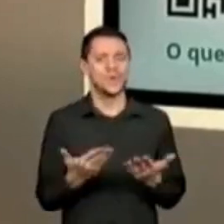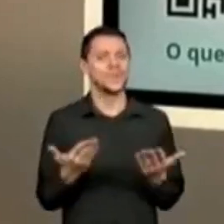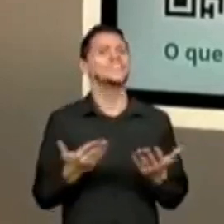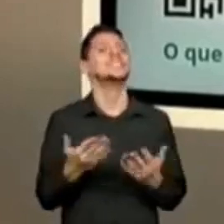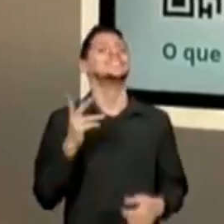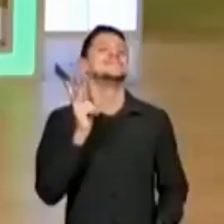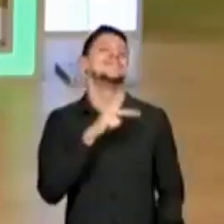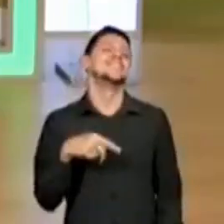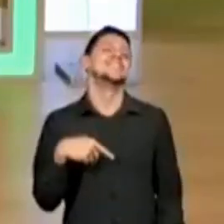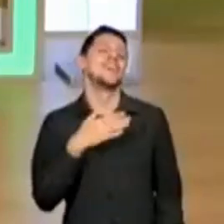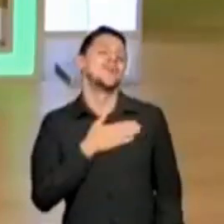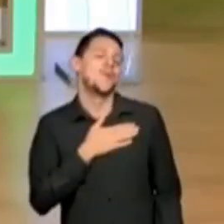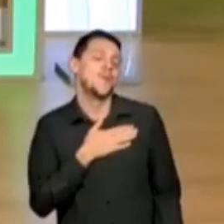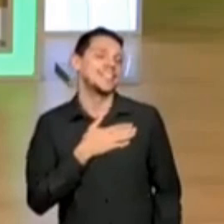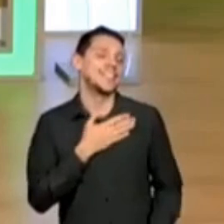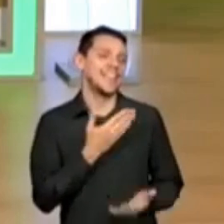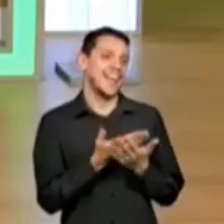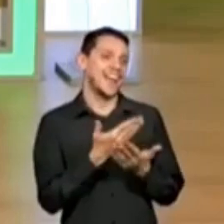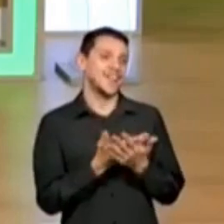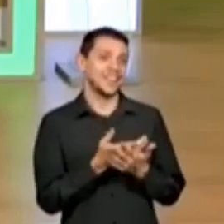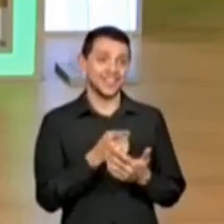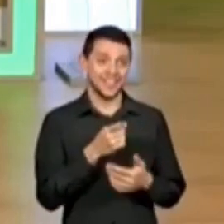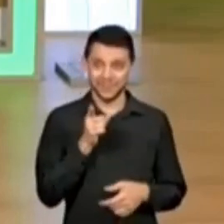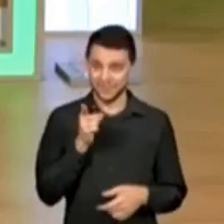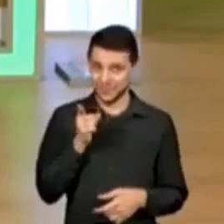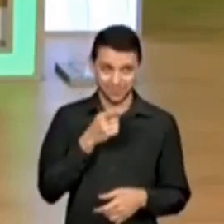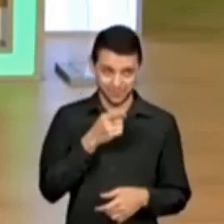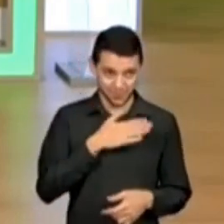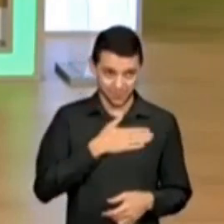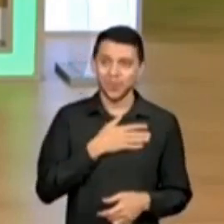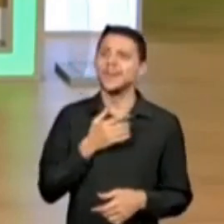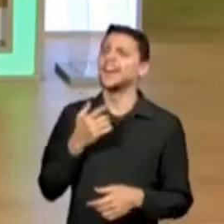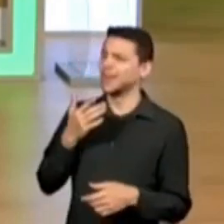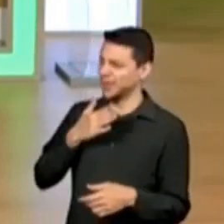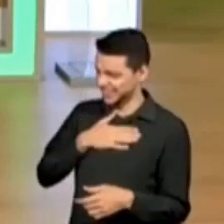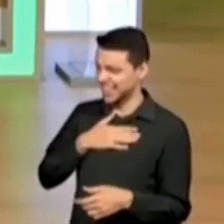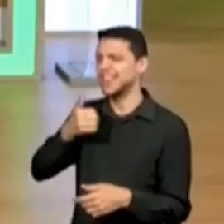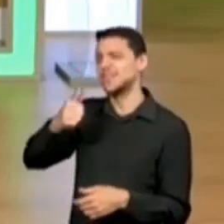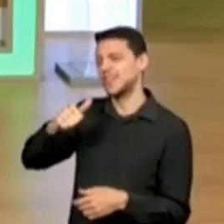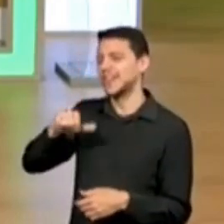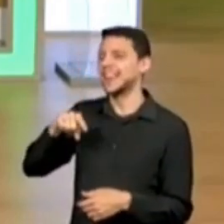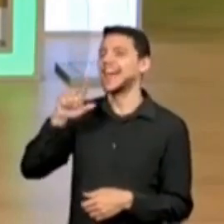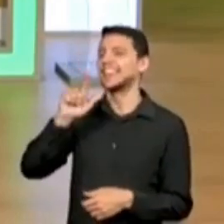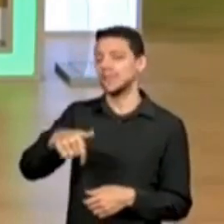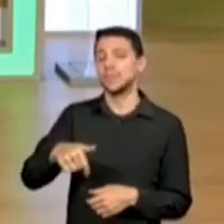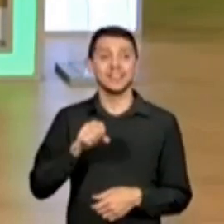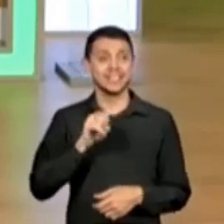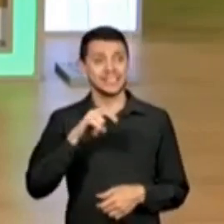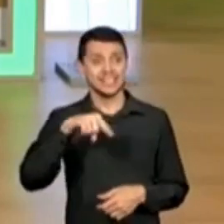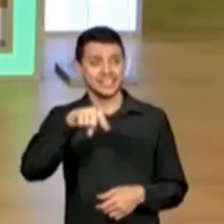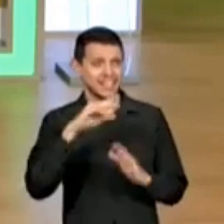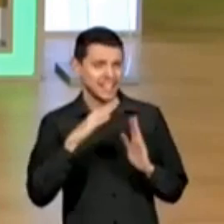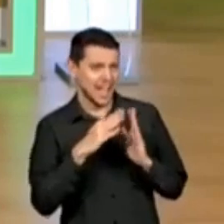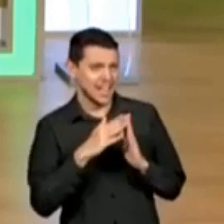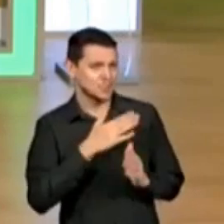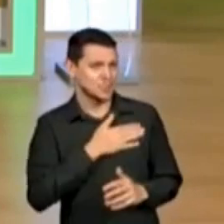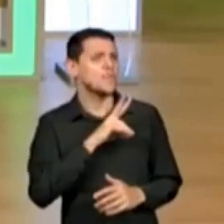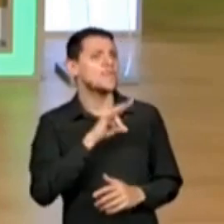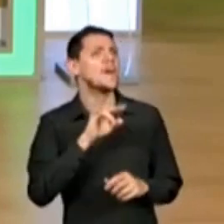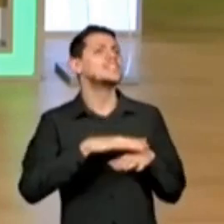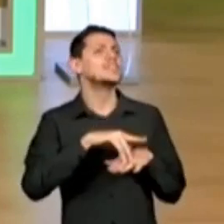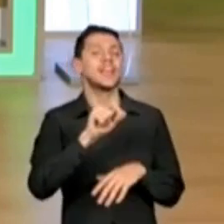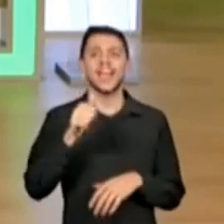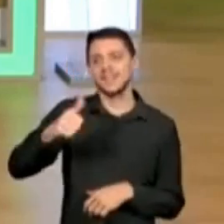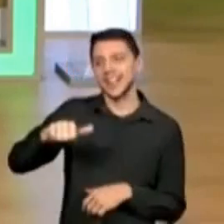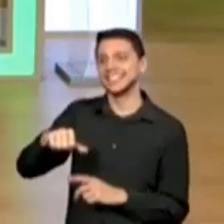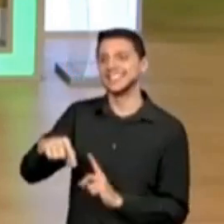eu curti a aula. Você curtiu? Curti, vou avaliar a aula depois aí, hein? Se a galera de casa curtiu, vai fazer o quê? Avaliar positivamente. Pois